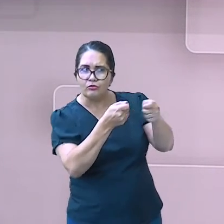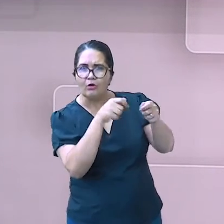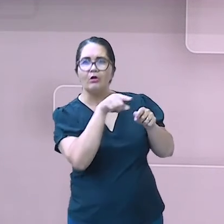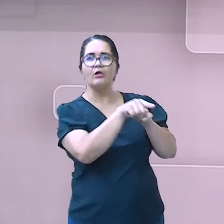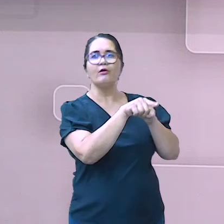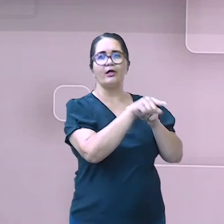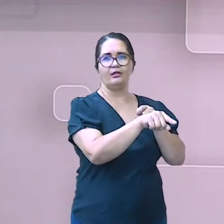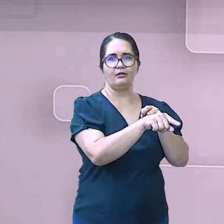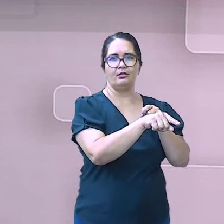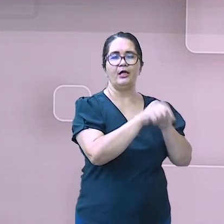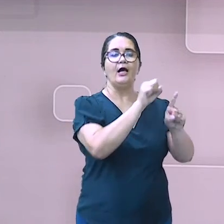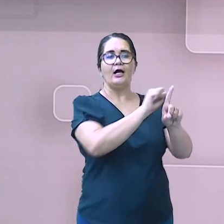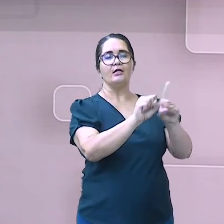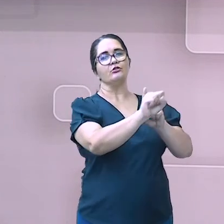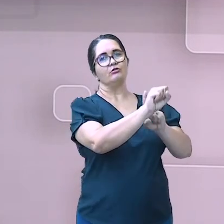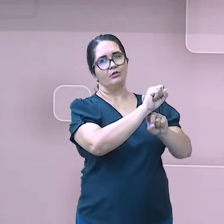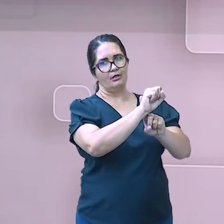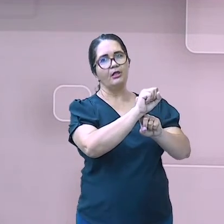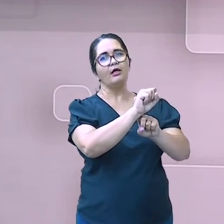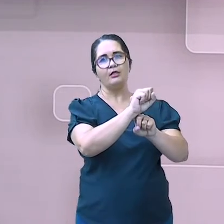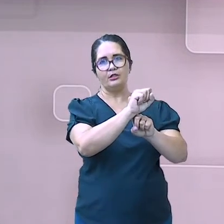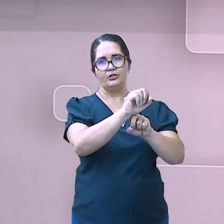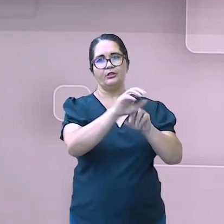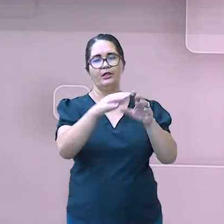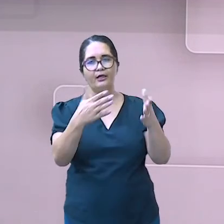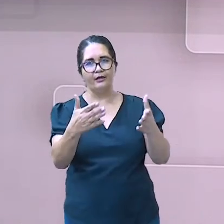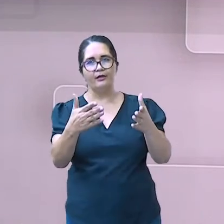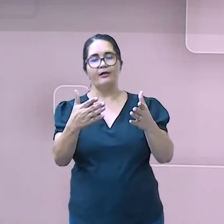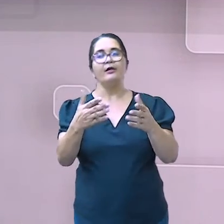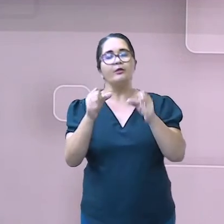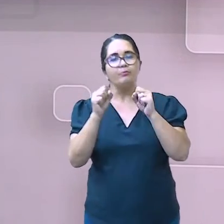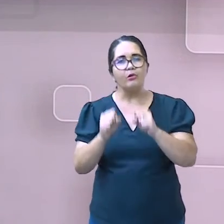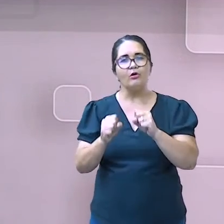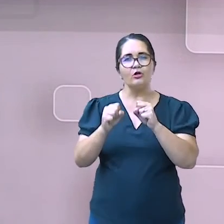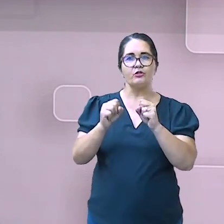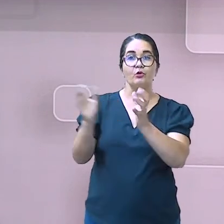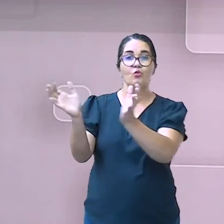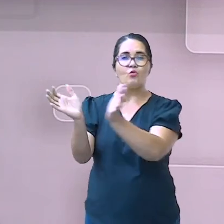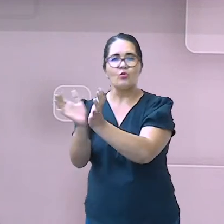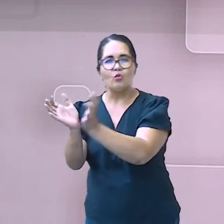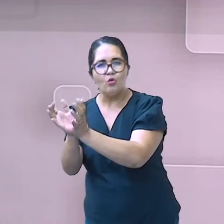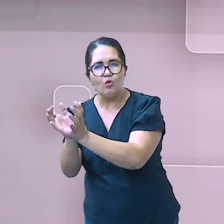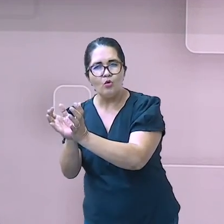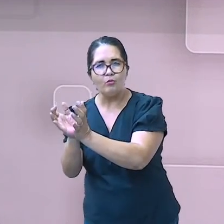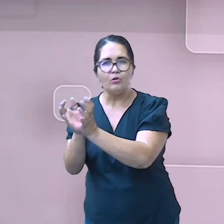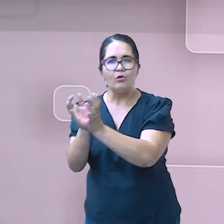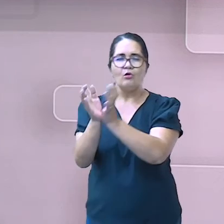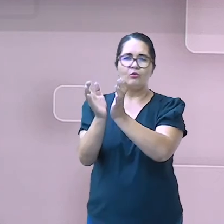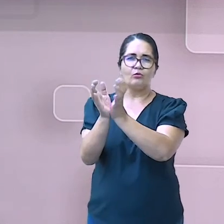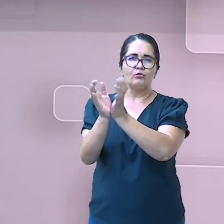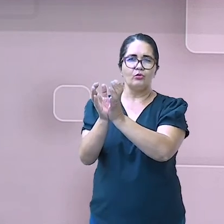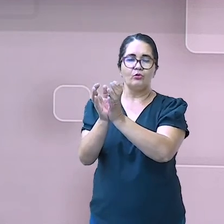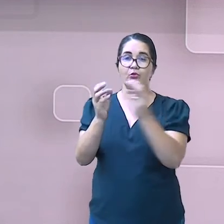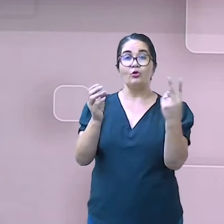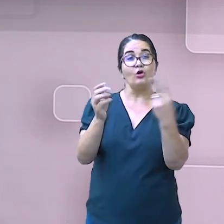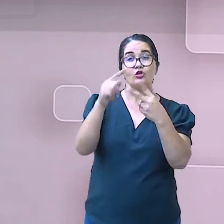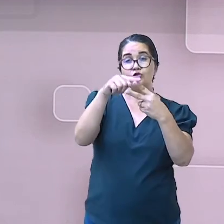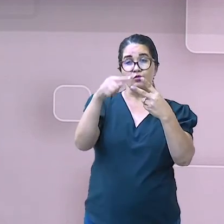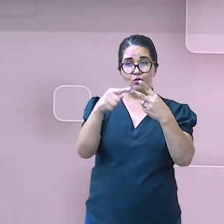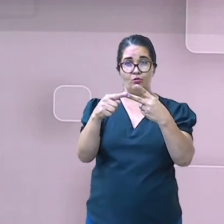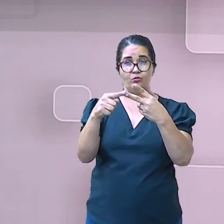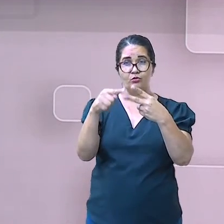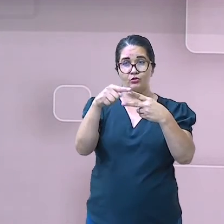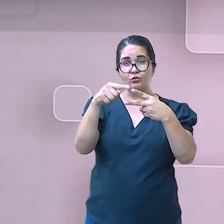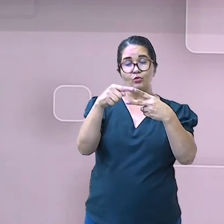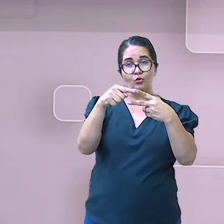forma separada e para um grupo de uma forma coletiva, tá? E o que